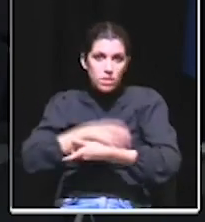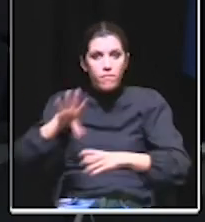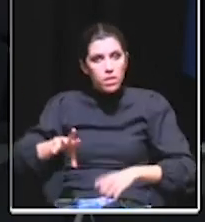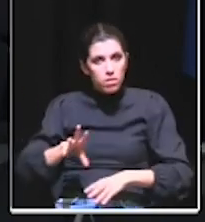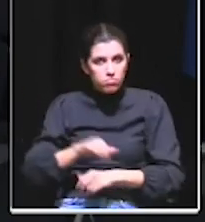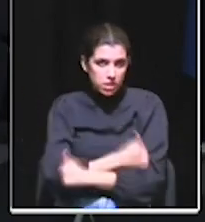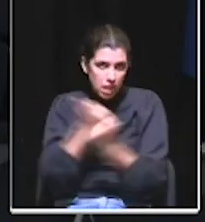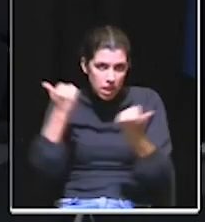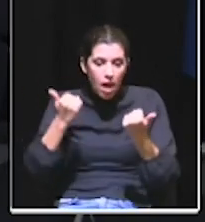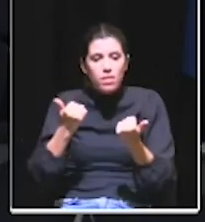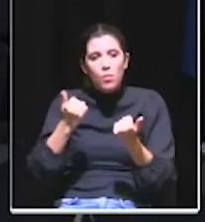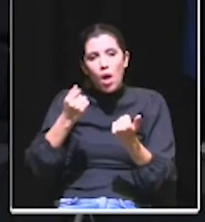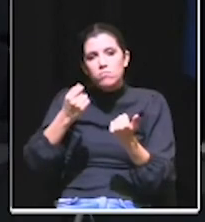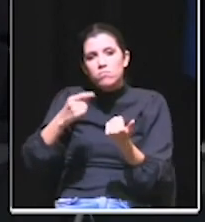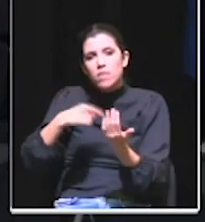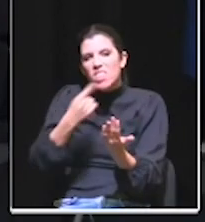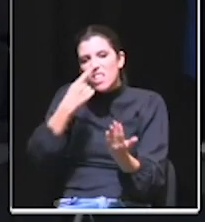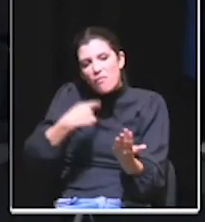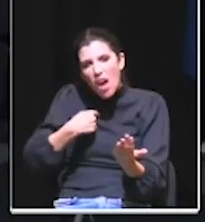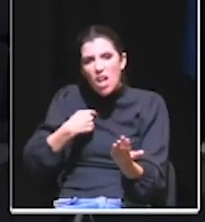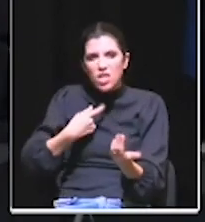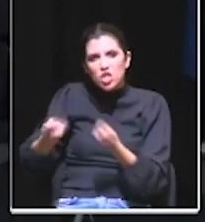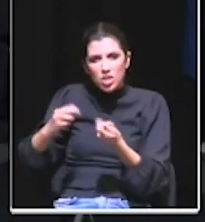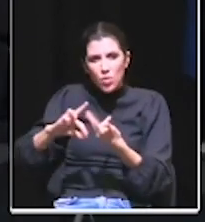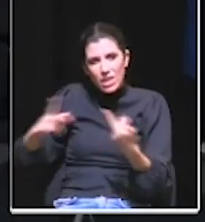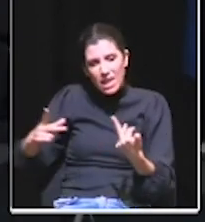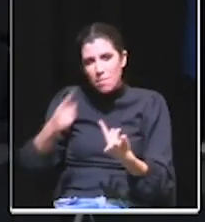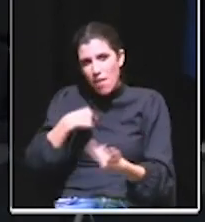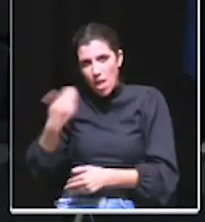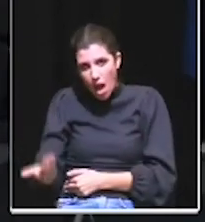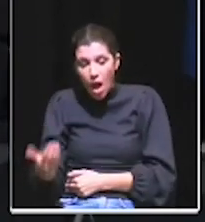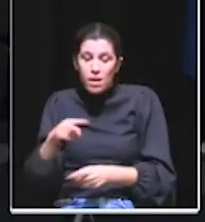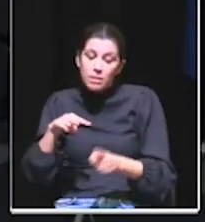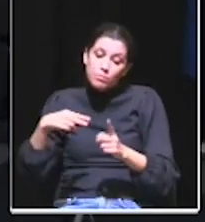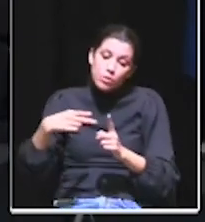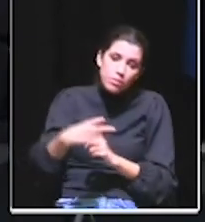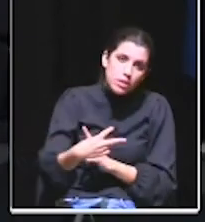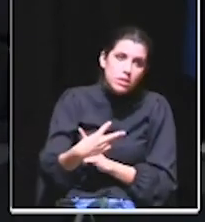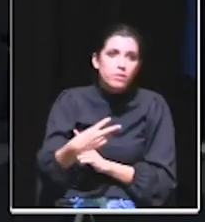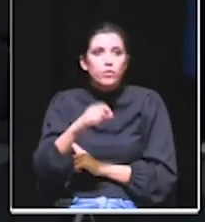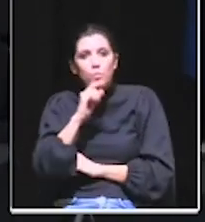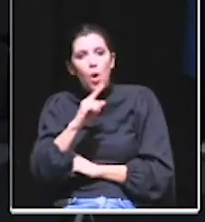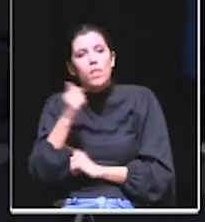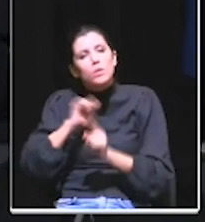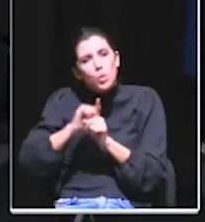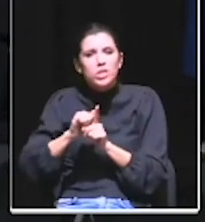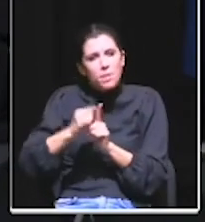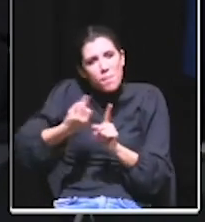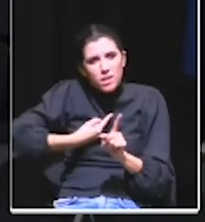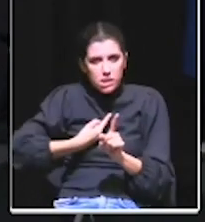falhas à forma como isso está a ser feito. Há perspectivas que podem ser melhoradas.